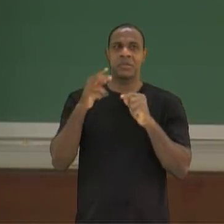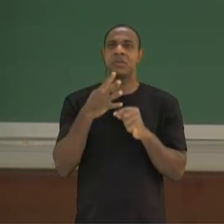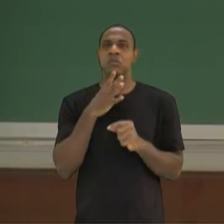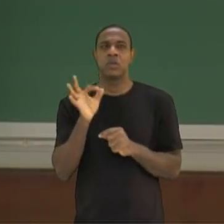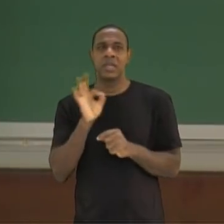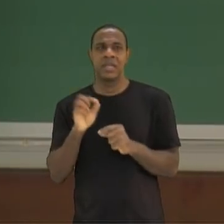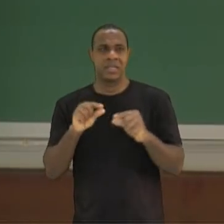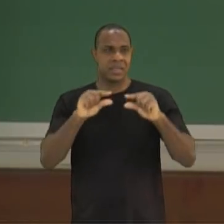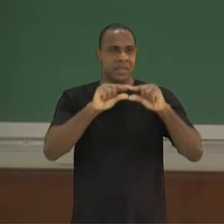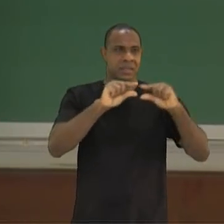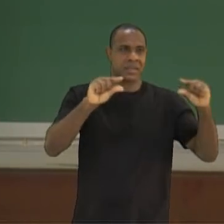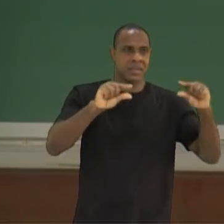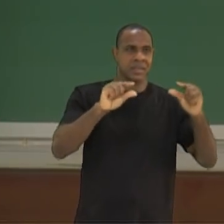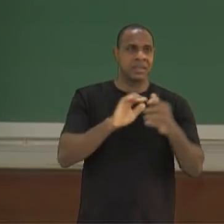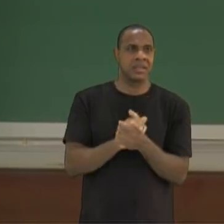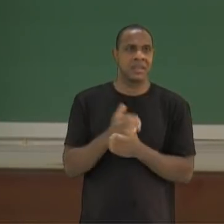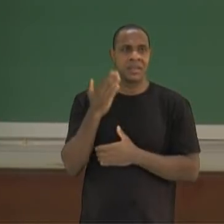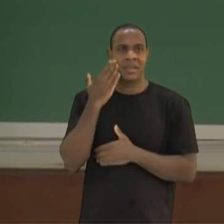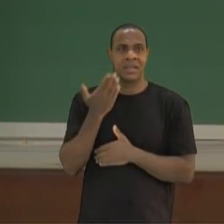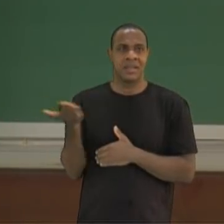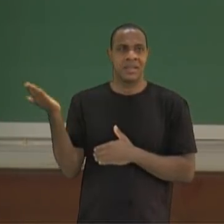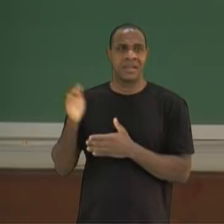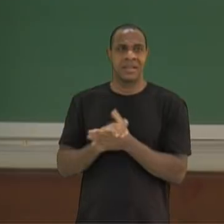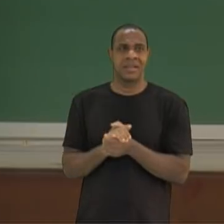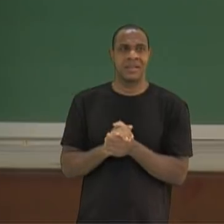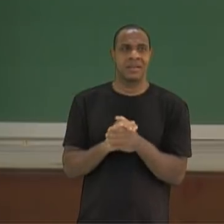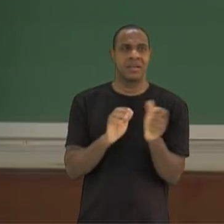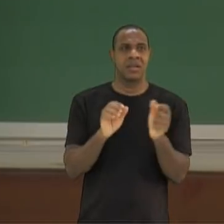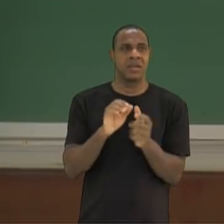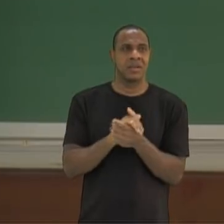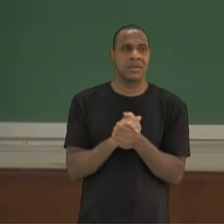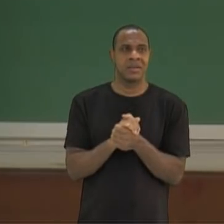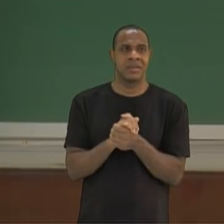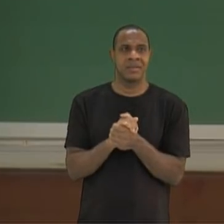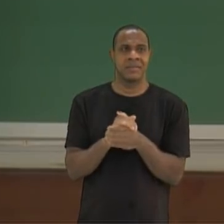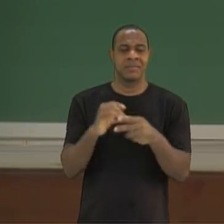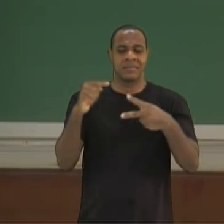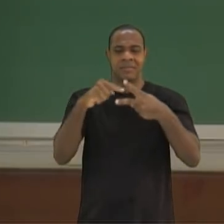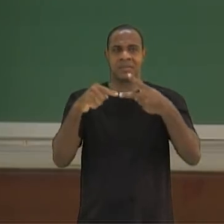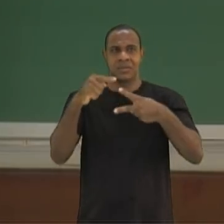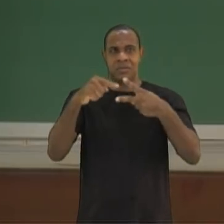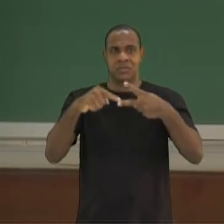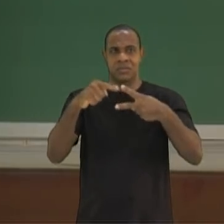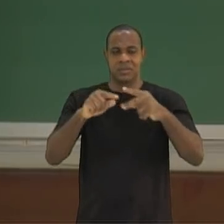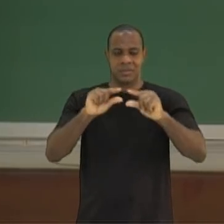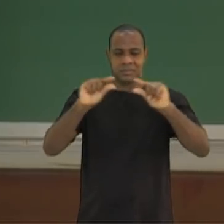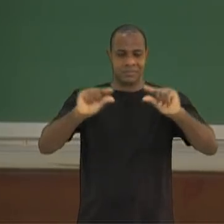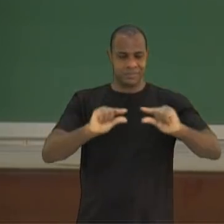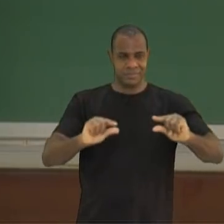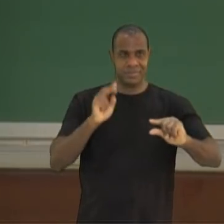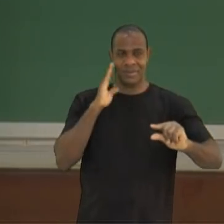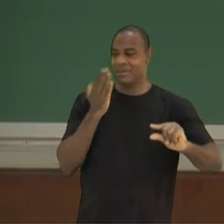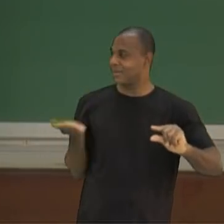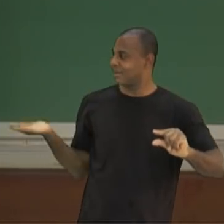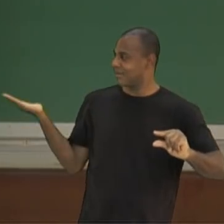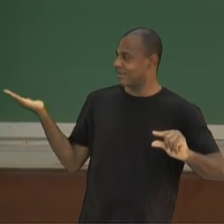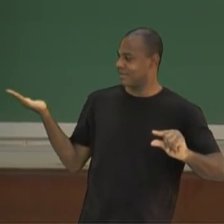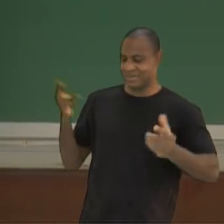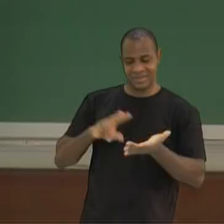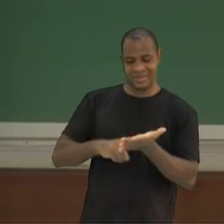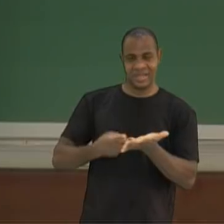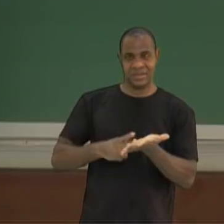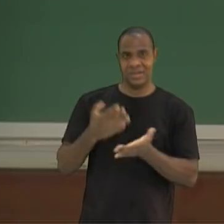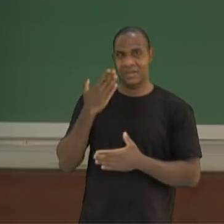O caveman, que é o homem das cavernas, e o artfully, artisticamente. Então, o que eu estou falando? Eu estou falando que o tipo